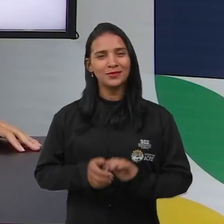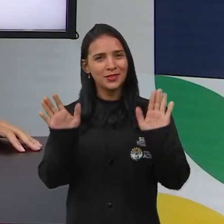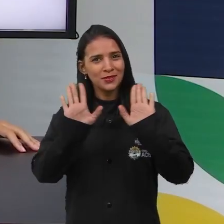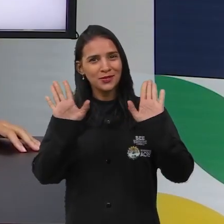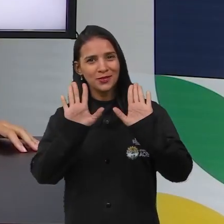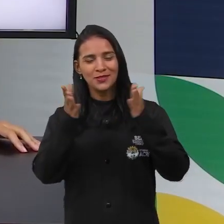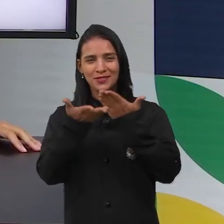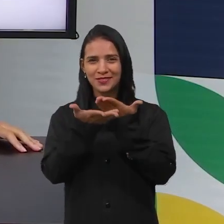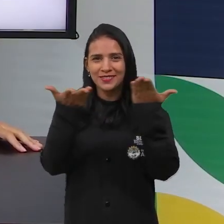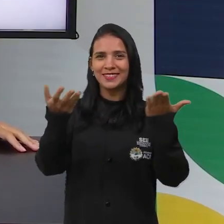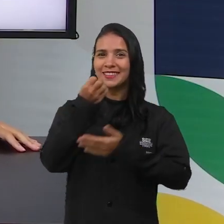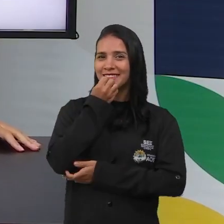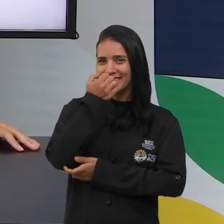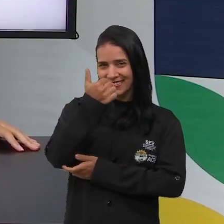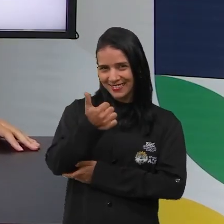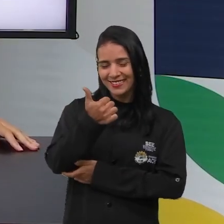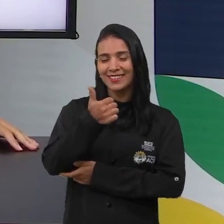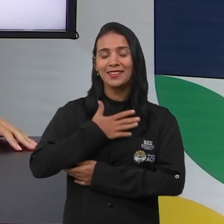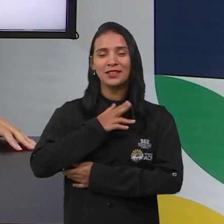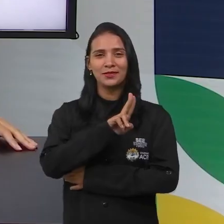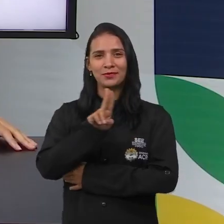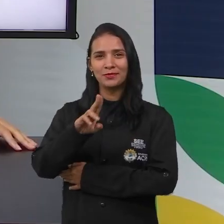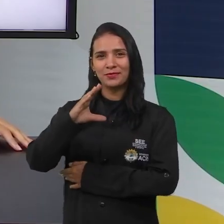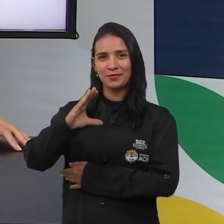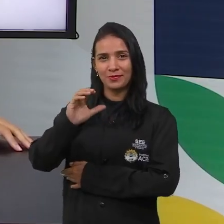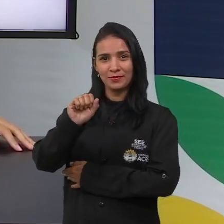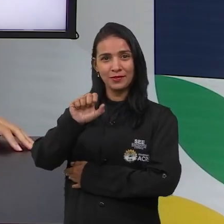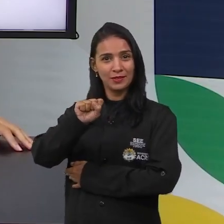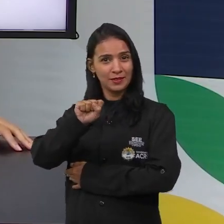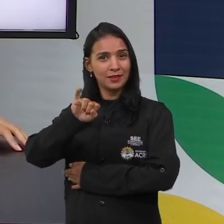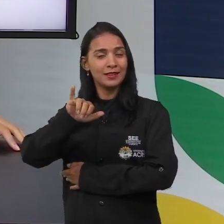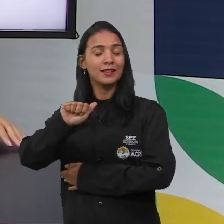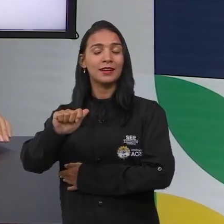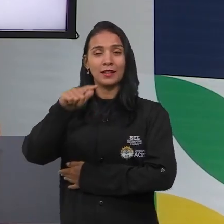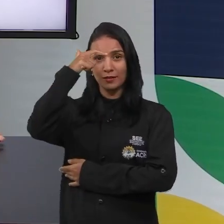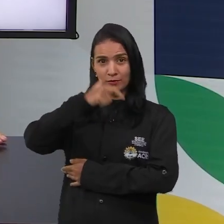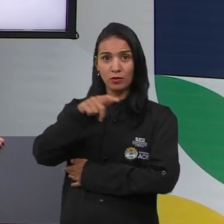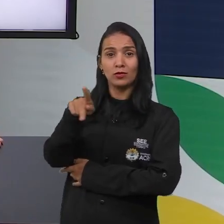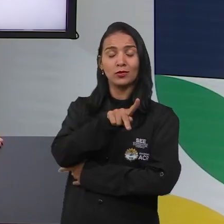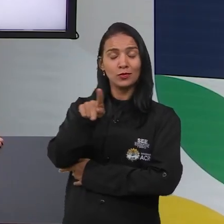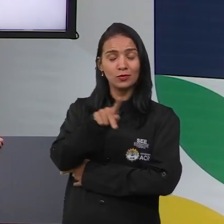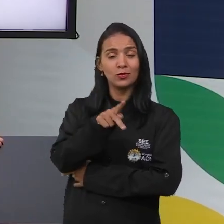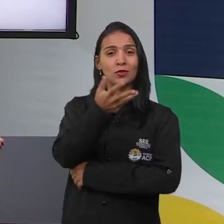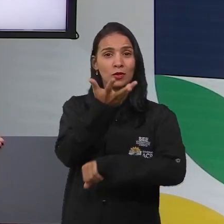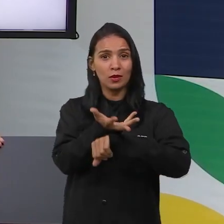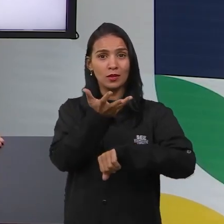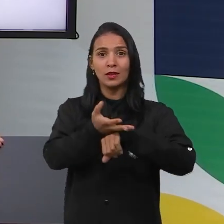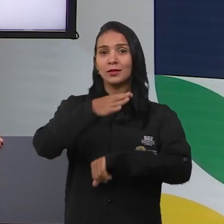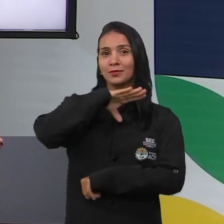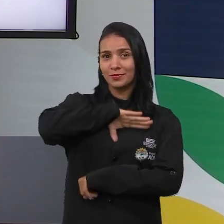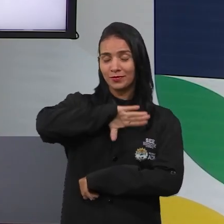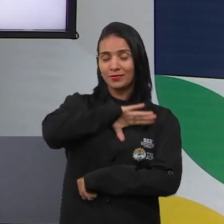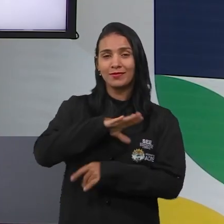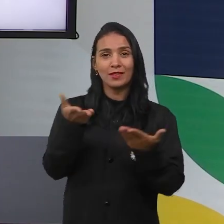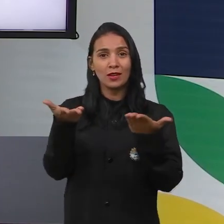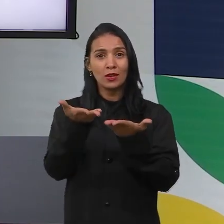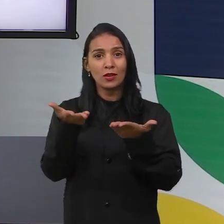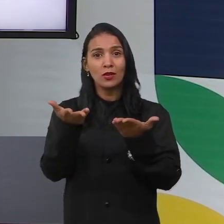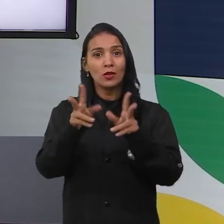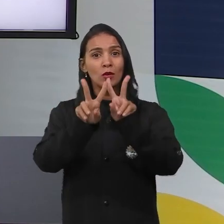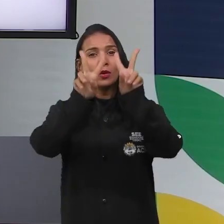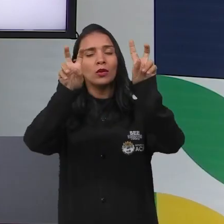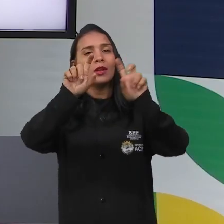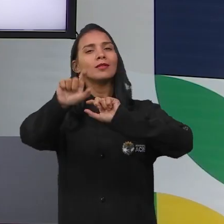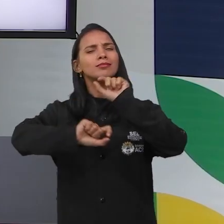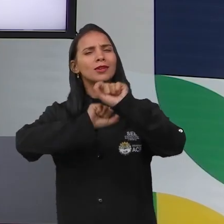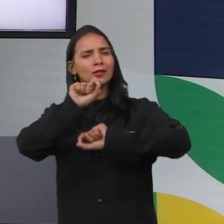Olá, pessoal, tudo bem com vocês? Eu me chamo Cássia Lima, professora de língua portuguesa, e hoje nós vamos falar sobre